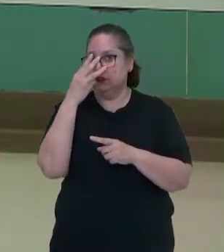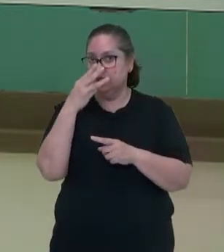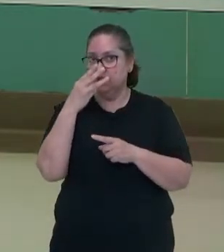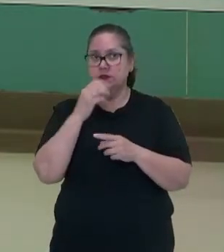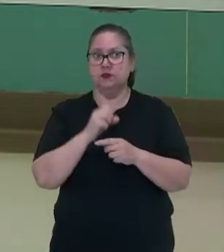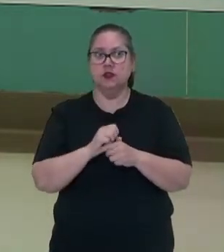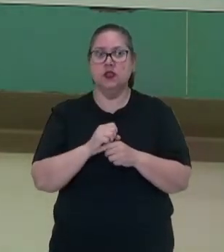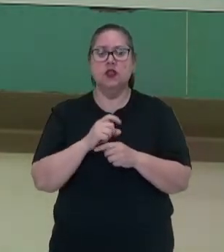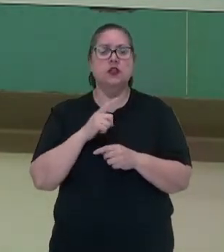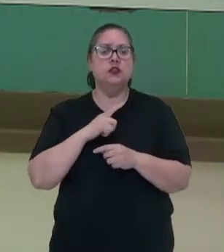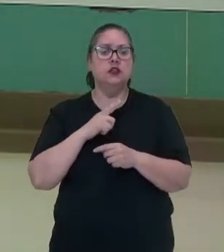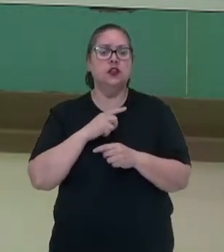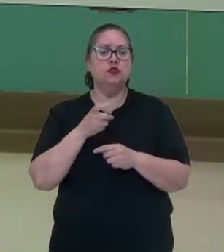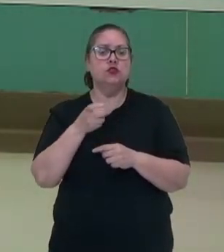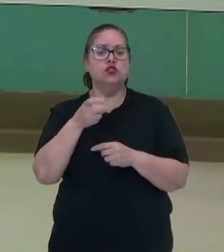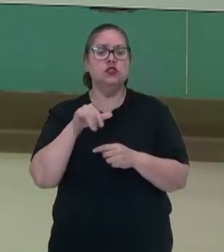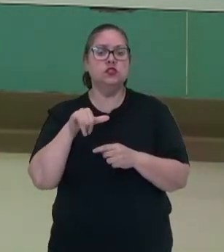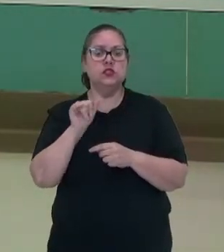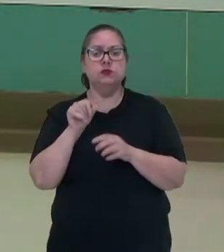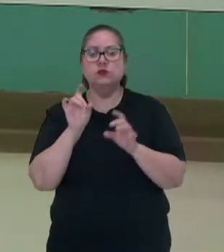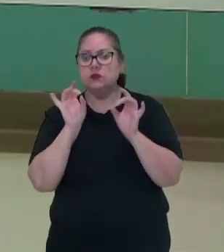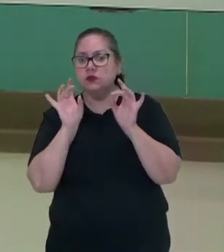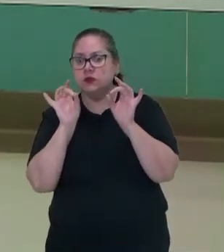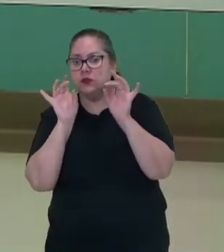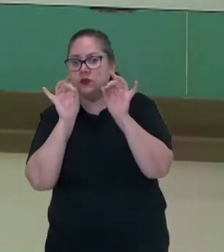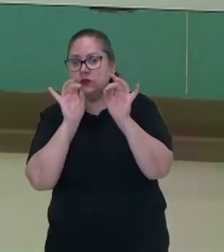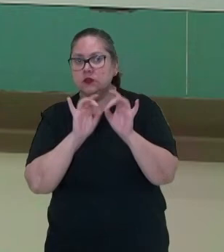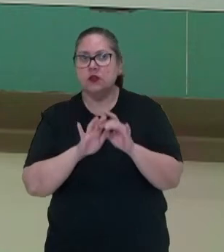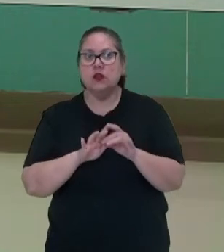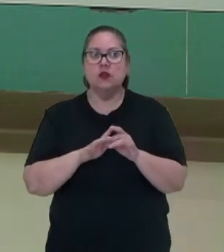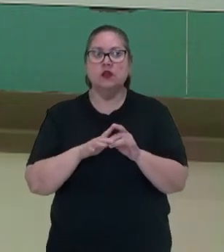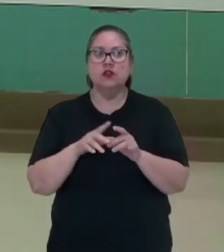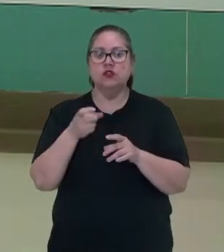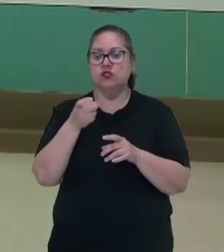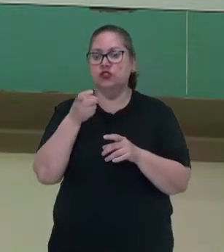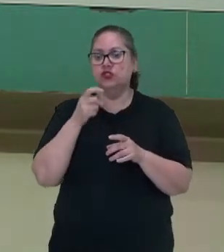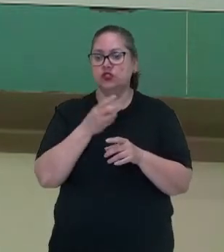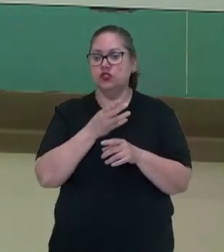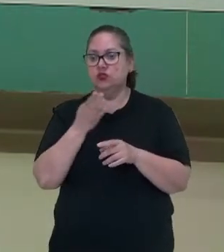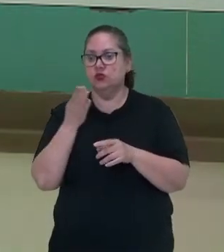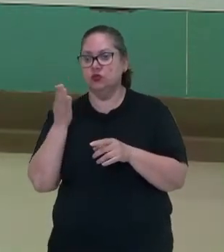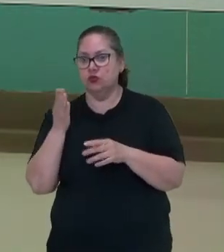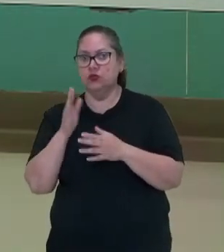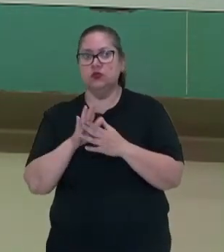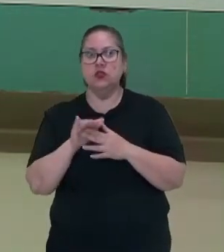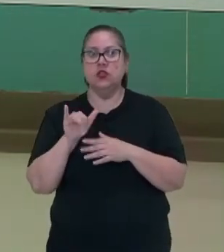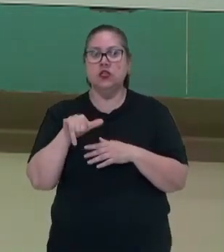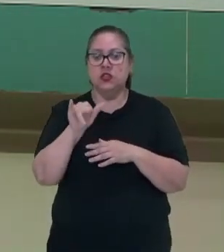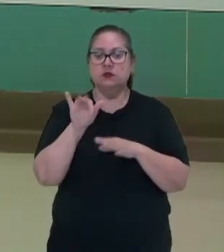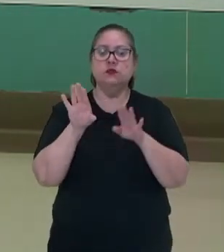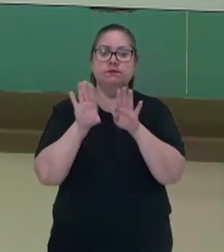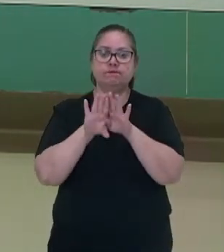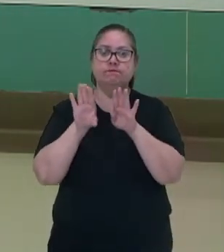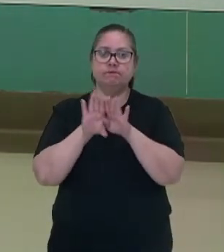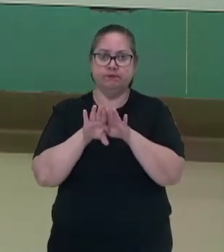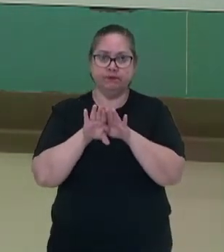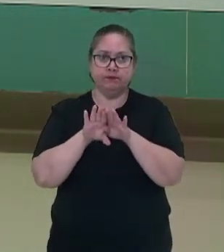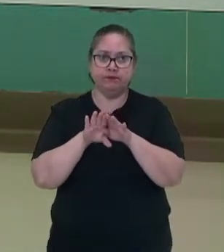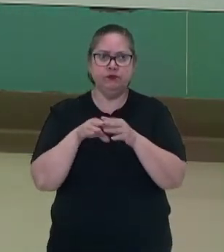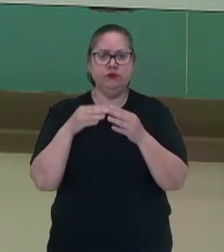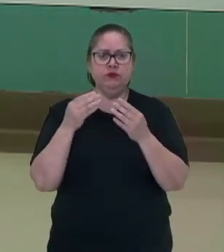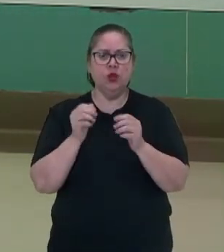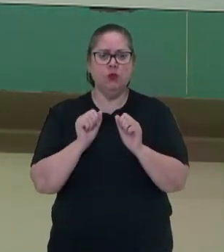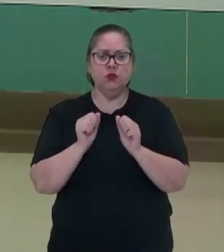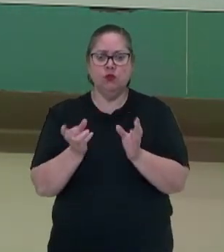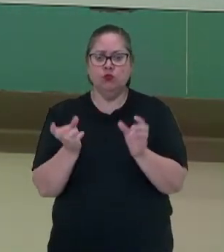3. E eu tenho o x e o y piscando ali pra gente, né? Eu tenho x em todas as parcelas e y também. Então, eu